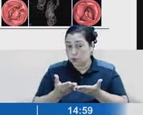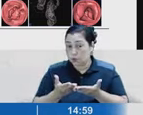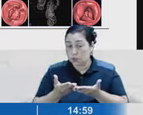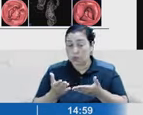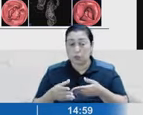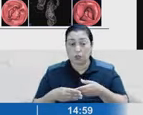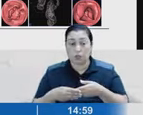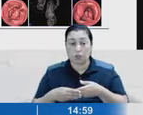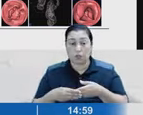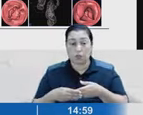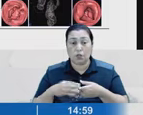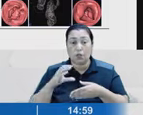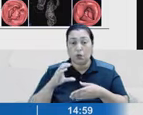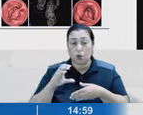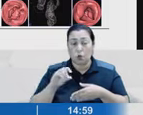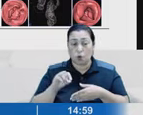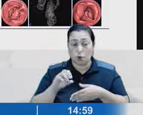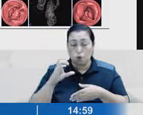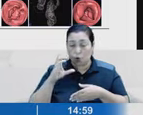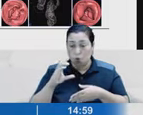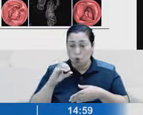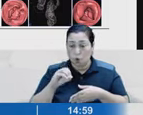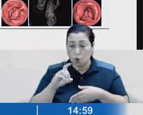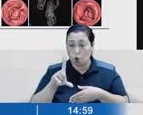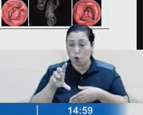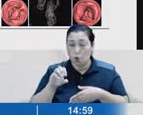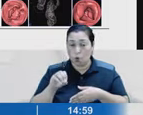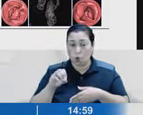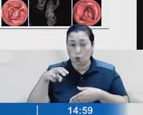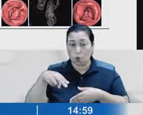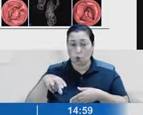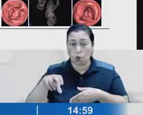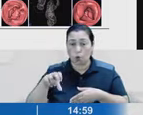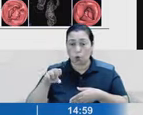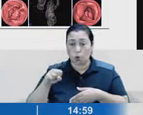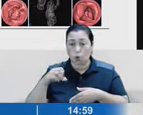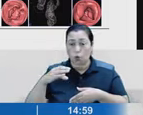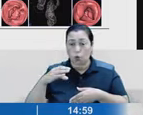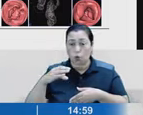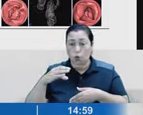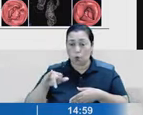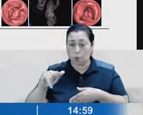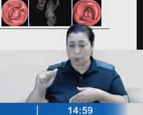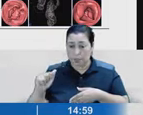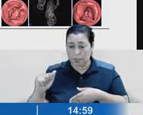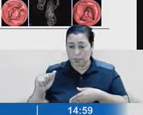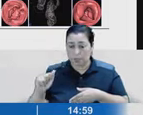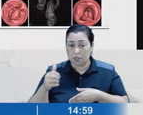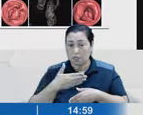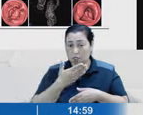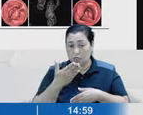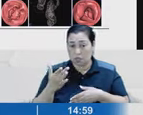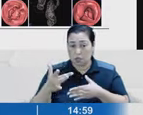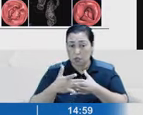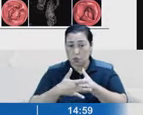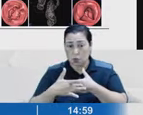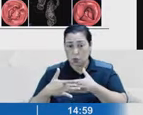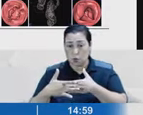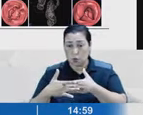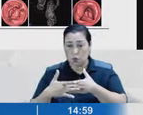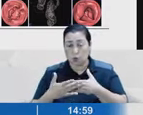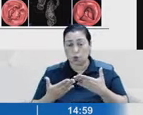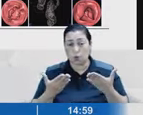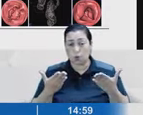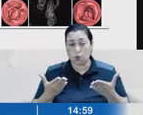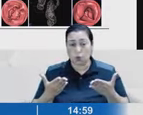coloretal? É a colonoscopia. Temos outros exames? Temos a retossigmoidoscopia, que é um exame que só vai